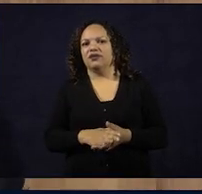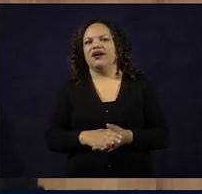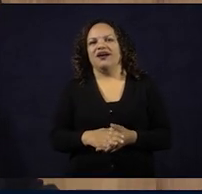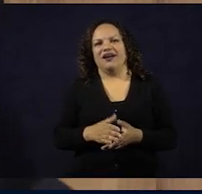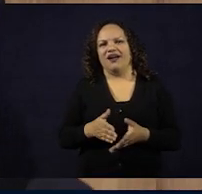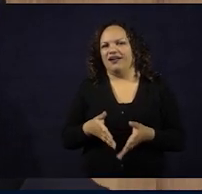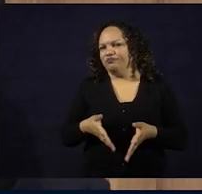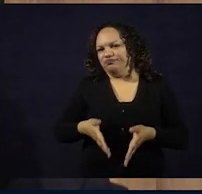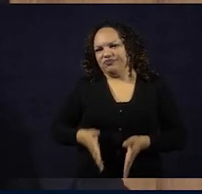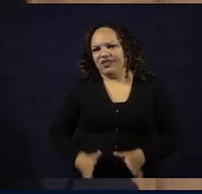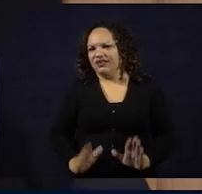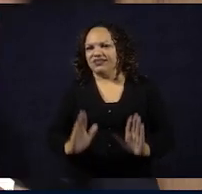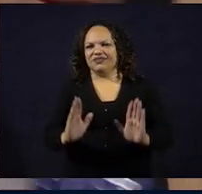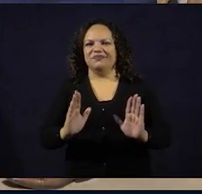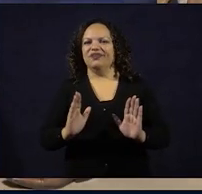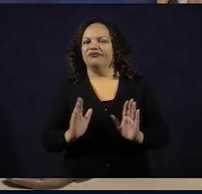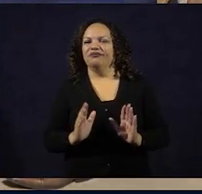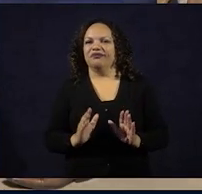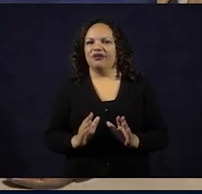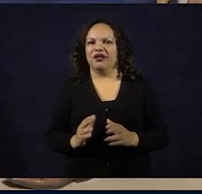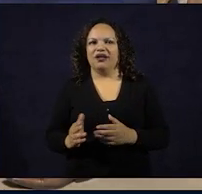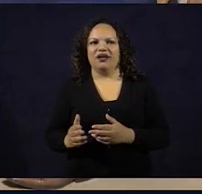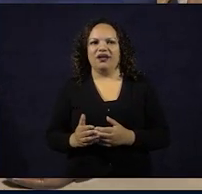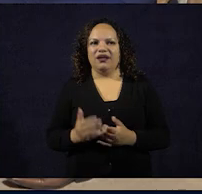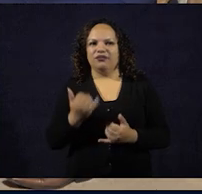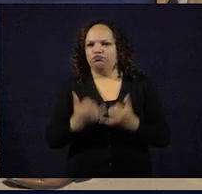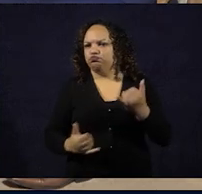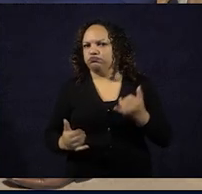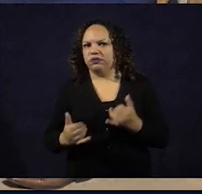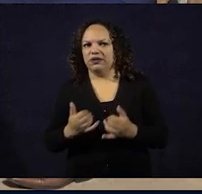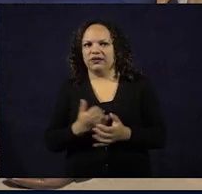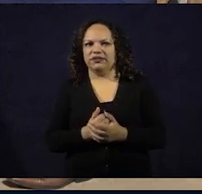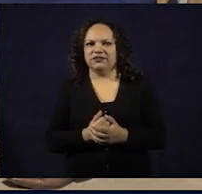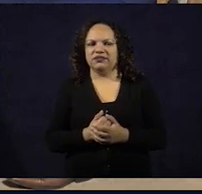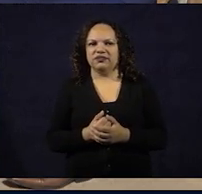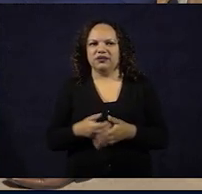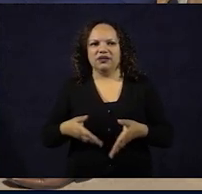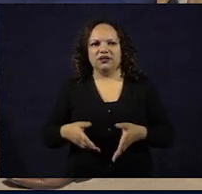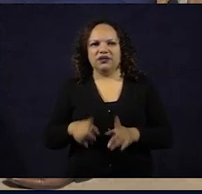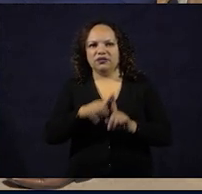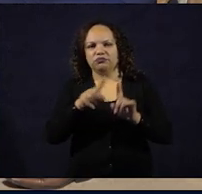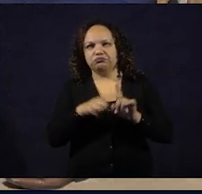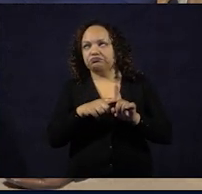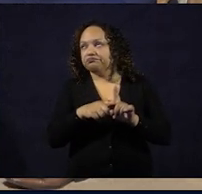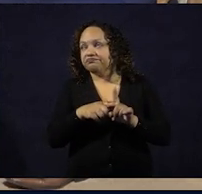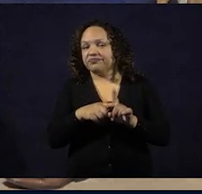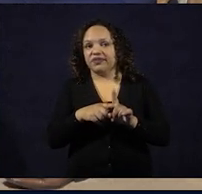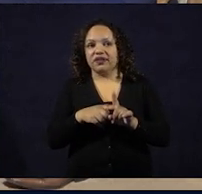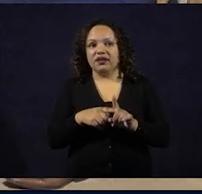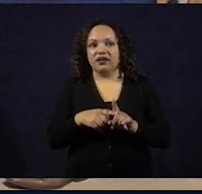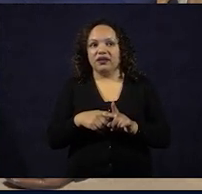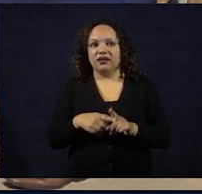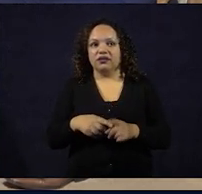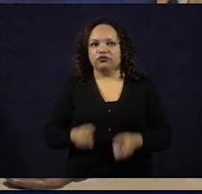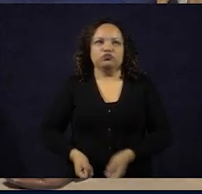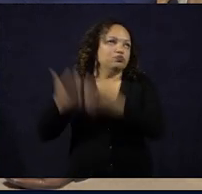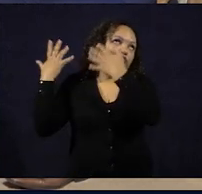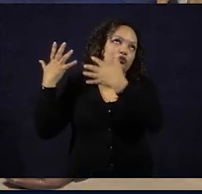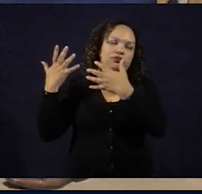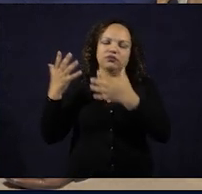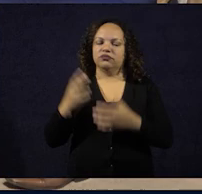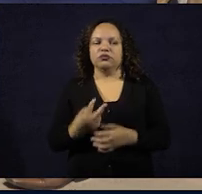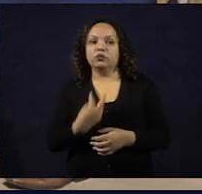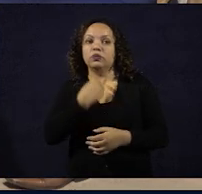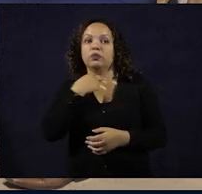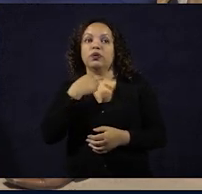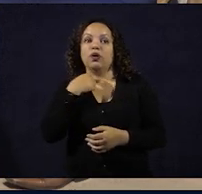tira neném todo dia né e não é porque ele tira todo dia o neném da barriga da mãe que ele joga o neném para trás né